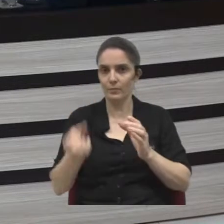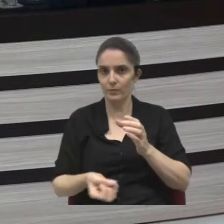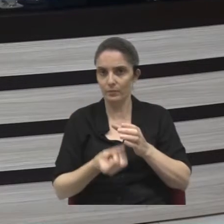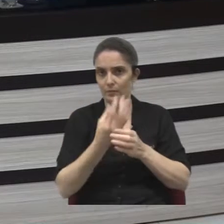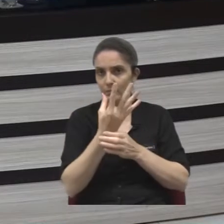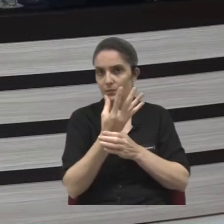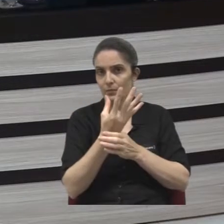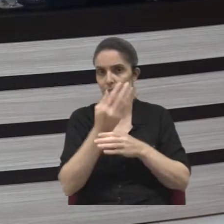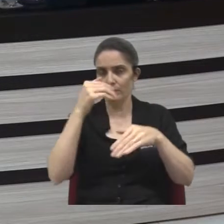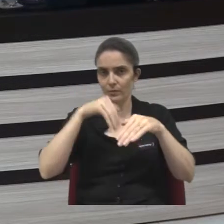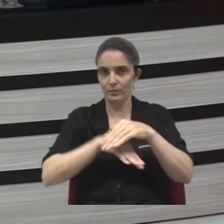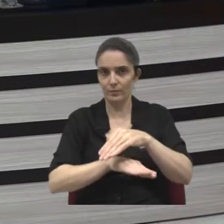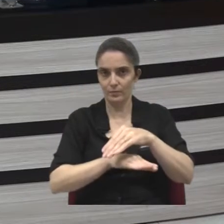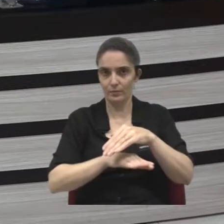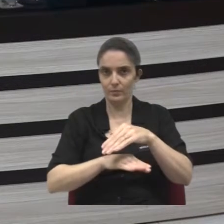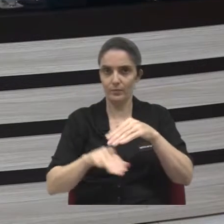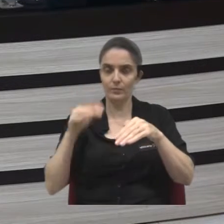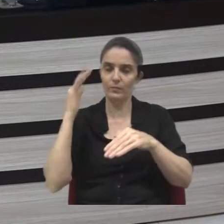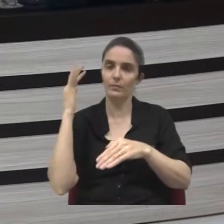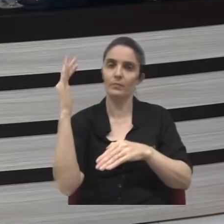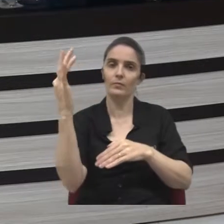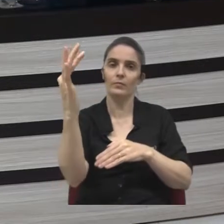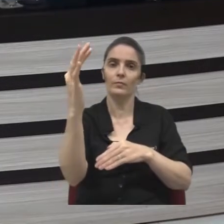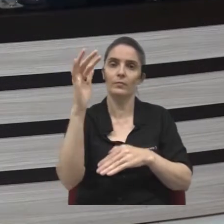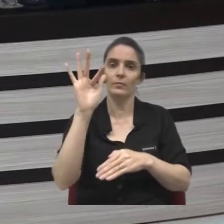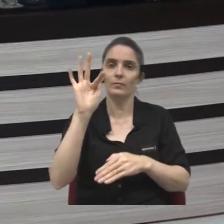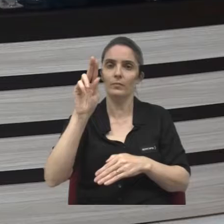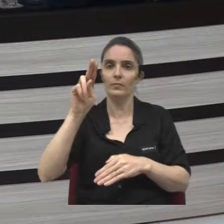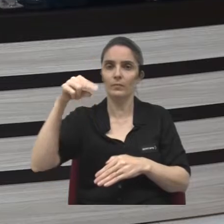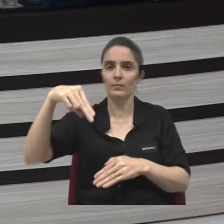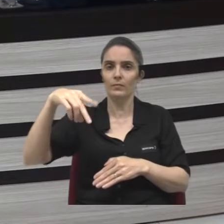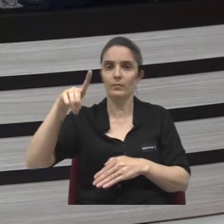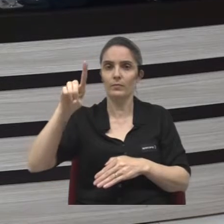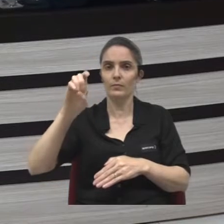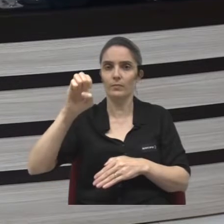Municipal do Meio Ambiente, Fundema, e da outras providências.